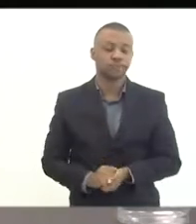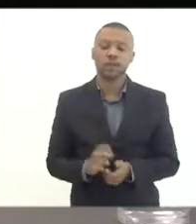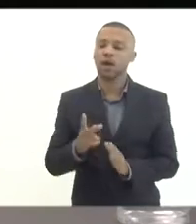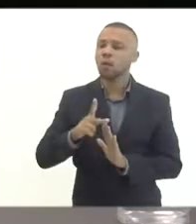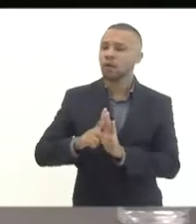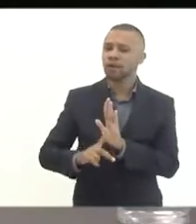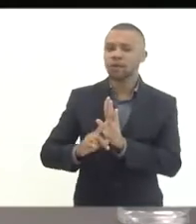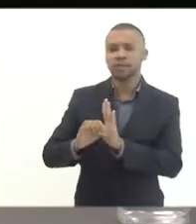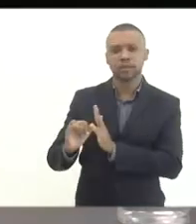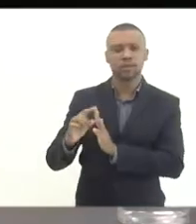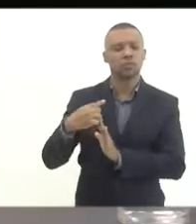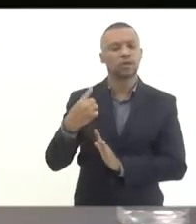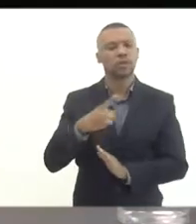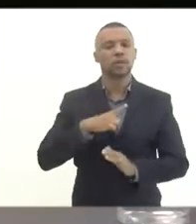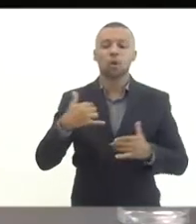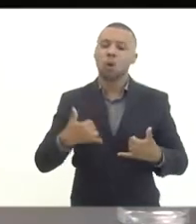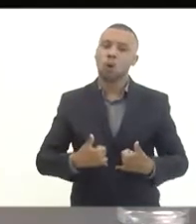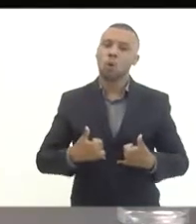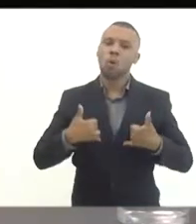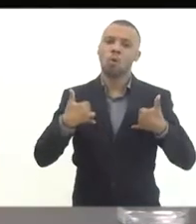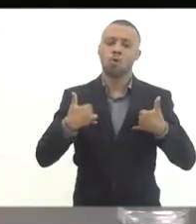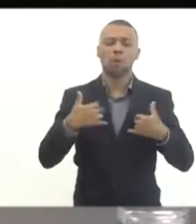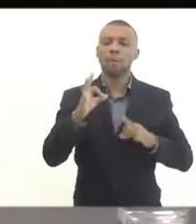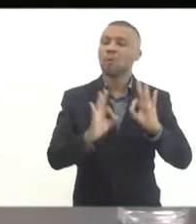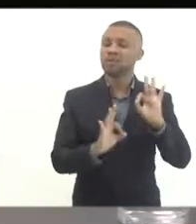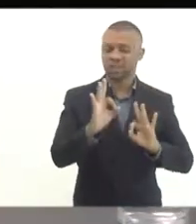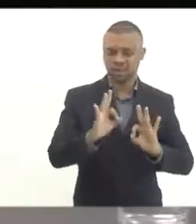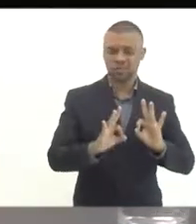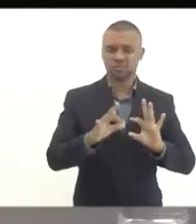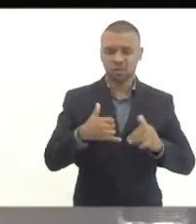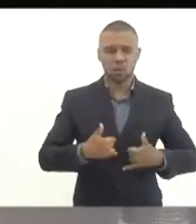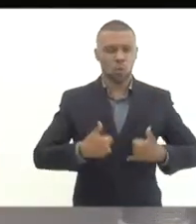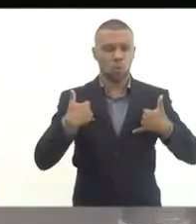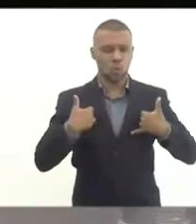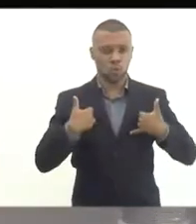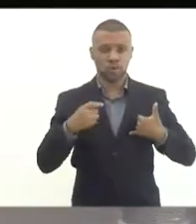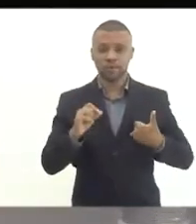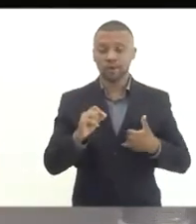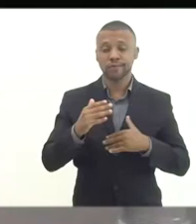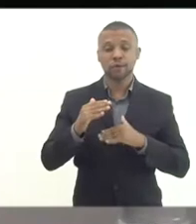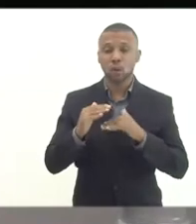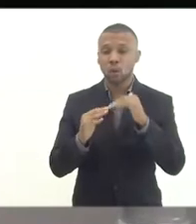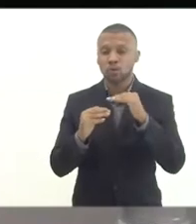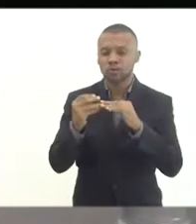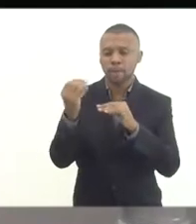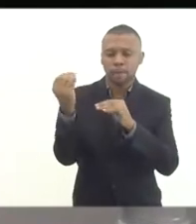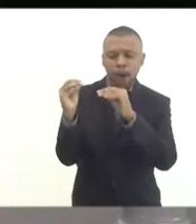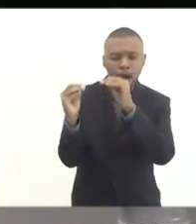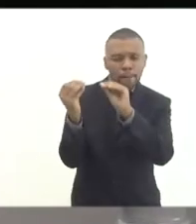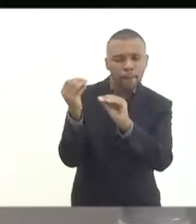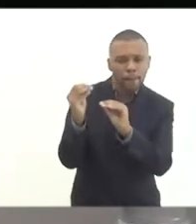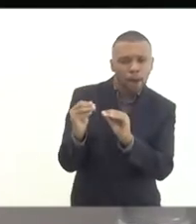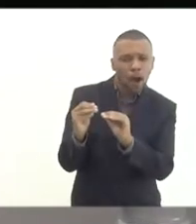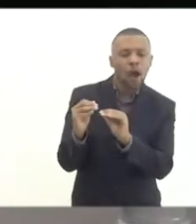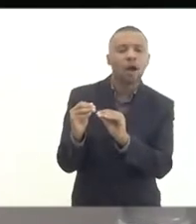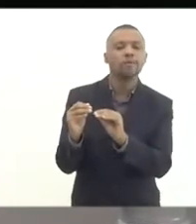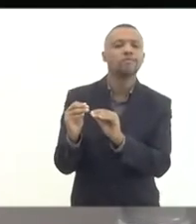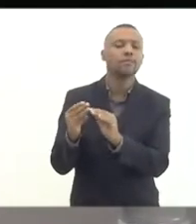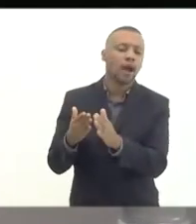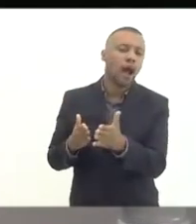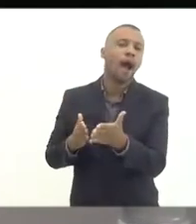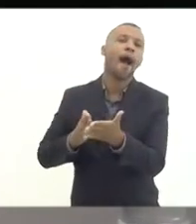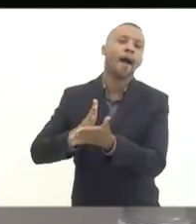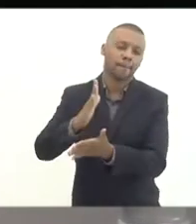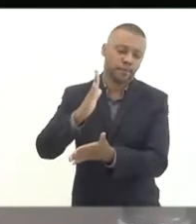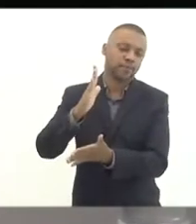projeto que assim a gente tem muito orgulho que foi elaborado e construído foi elaborado e aprovado